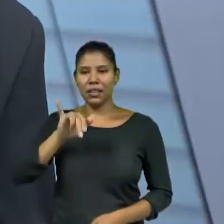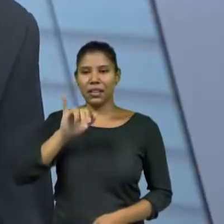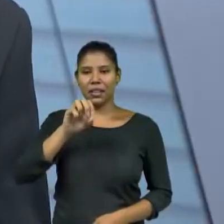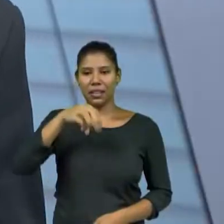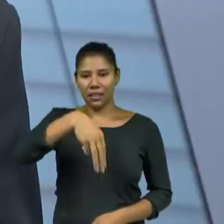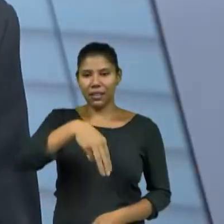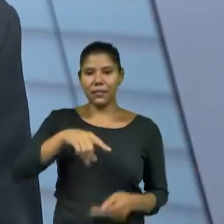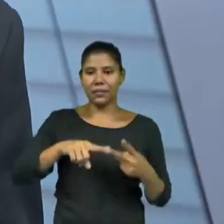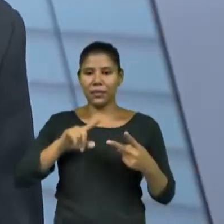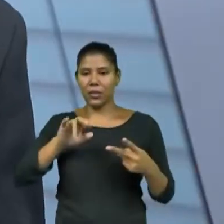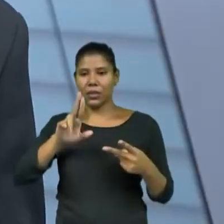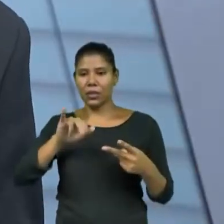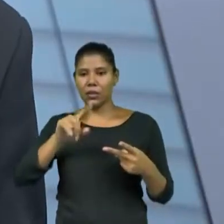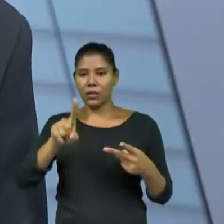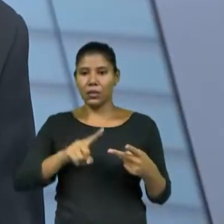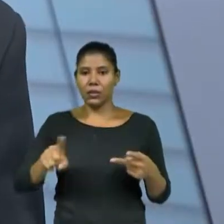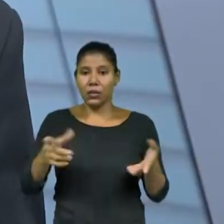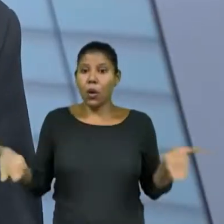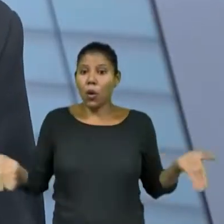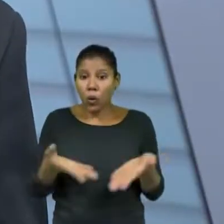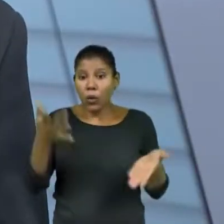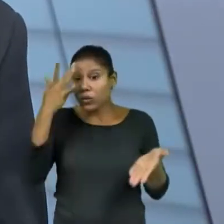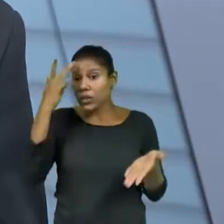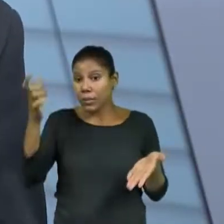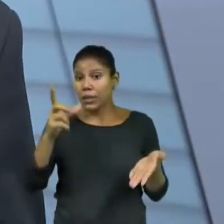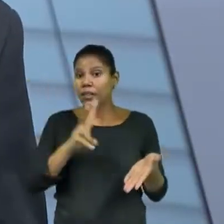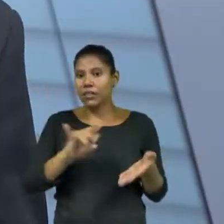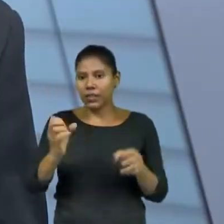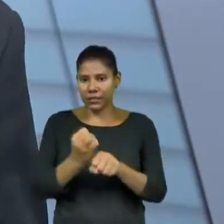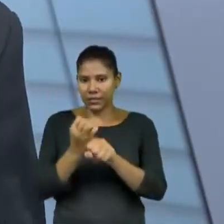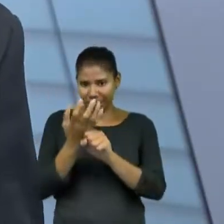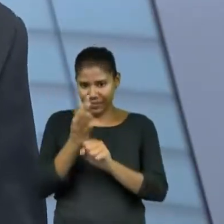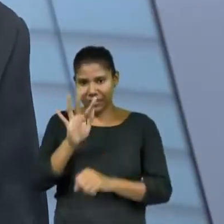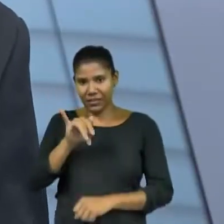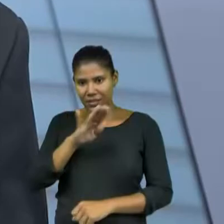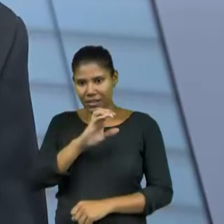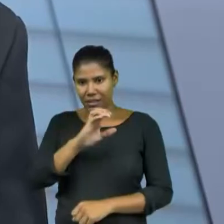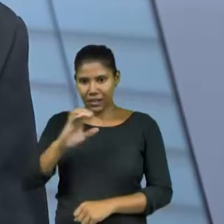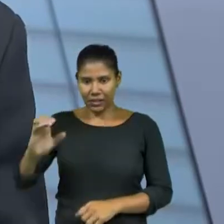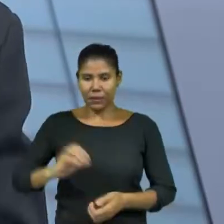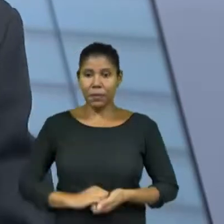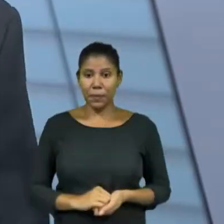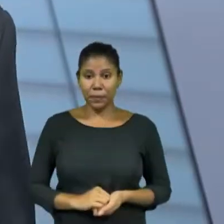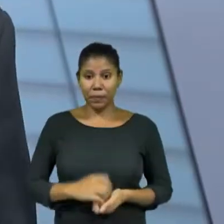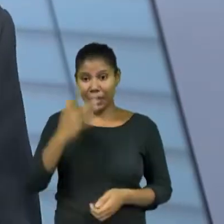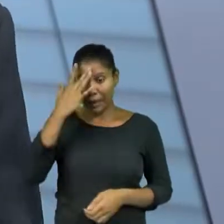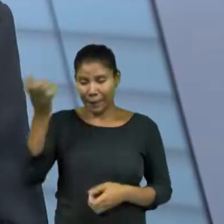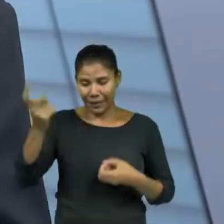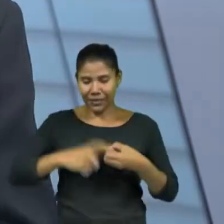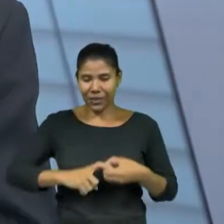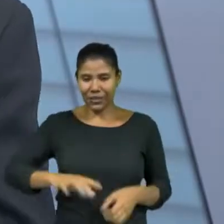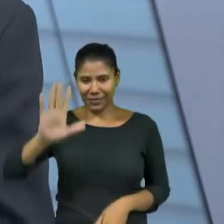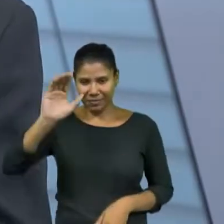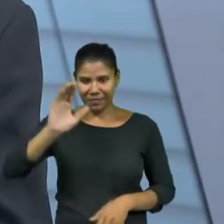O FIEC Summit, hoje e amanhã, lá na FIEC. O programa volta amanhã. Até lá.